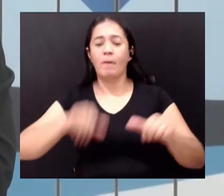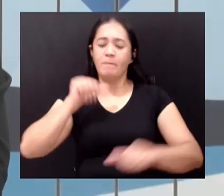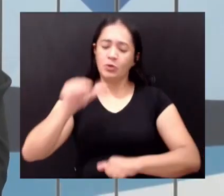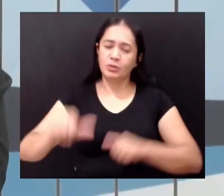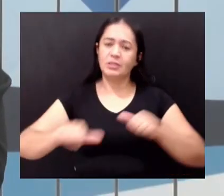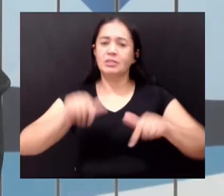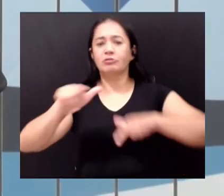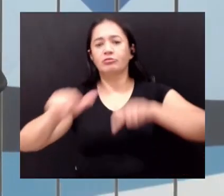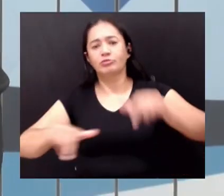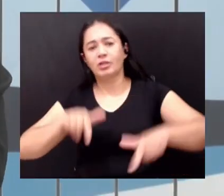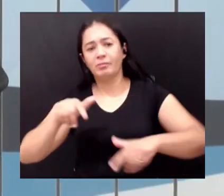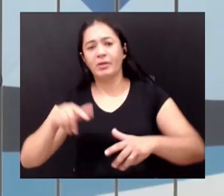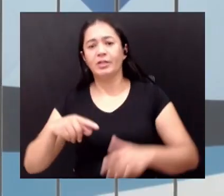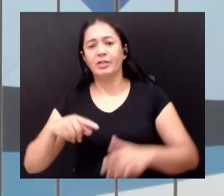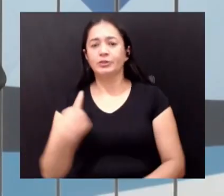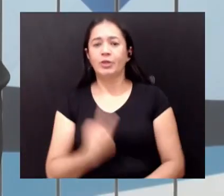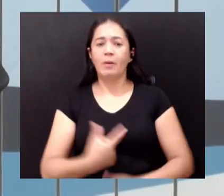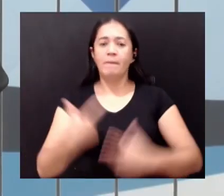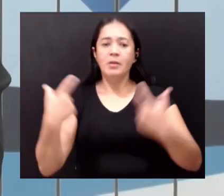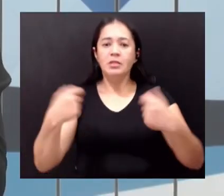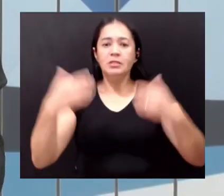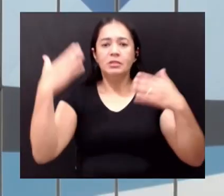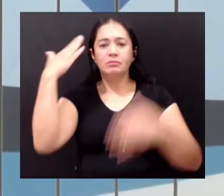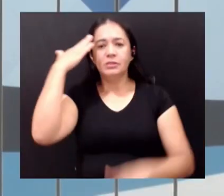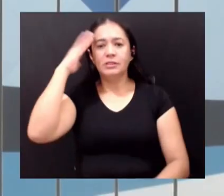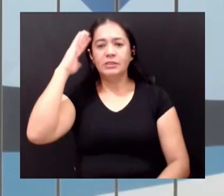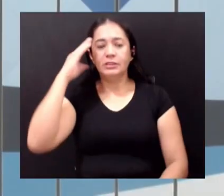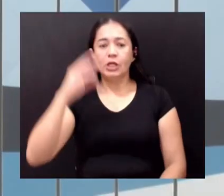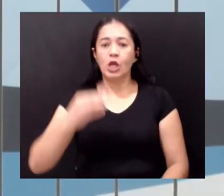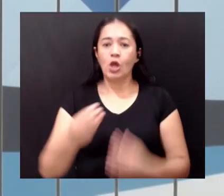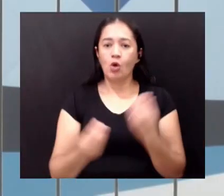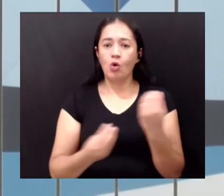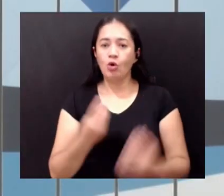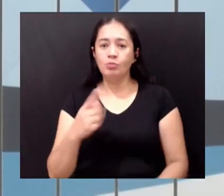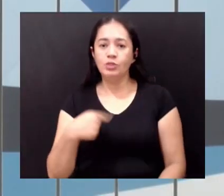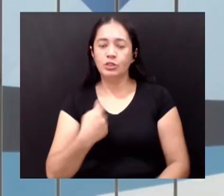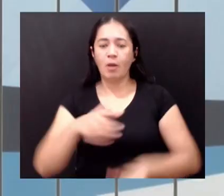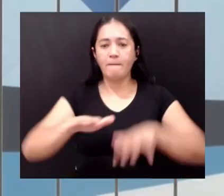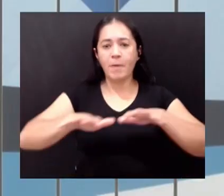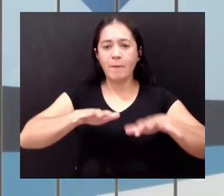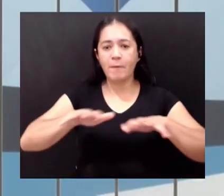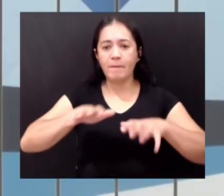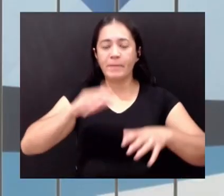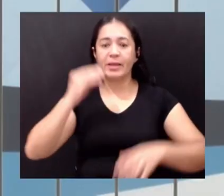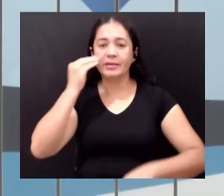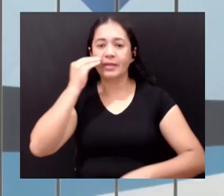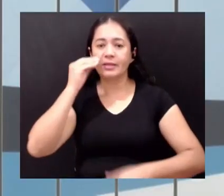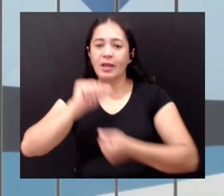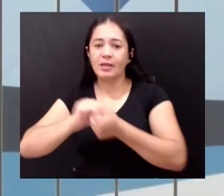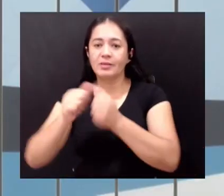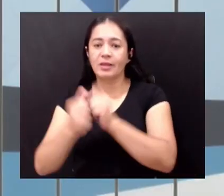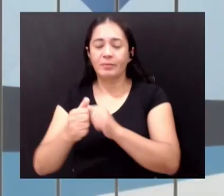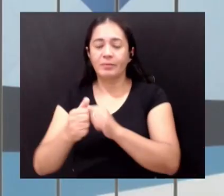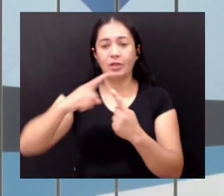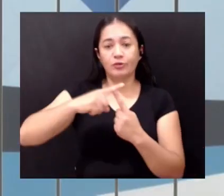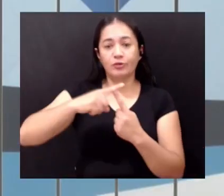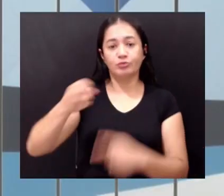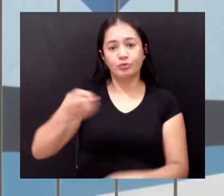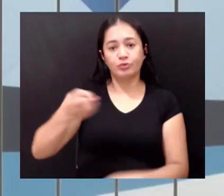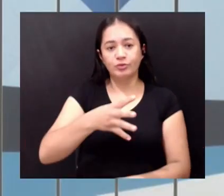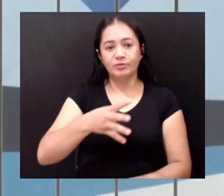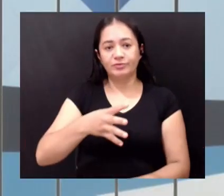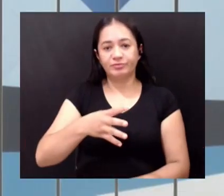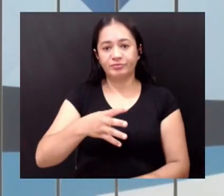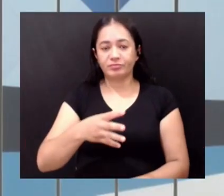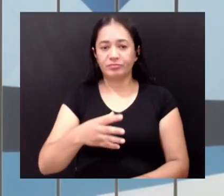precisa entender como é que a gente precisa se movimentar para se adaptar a esse novo modelo e direcionar para que o modelo seja o mais positivo